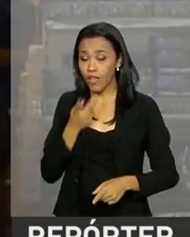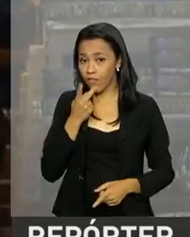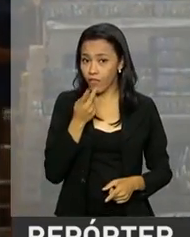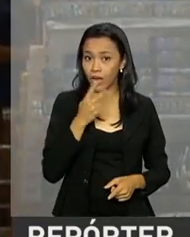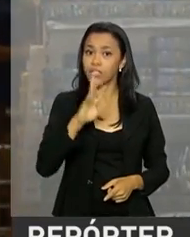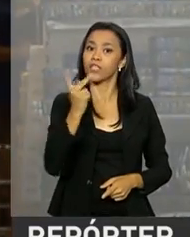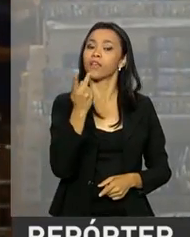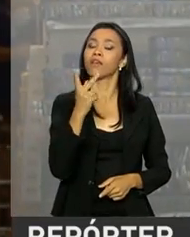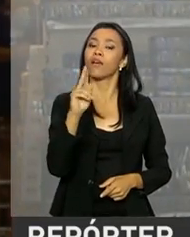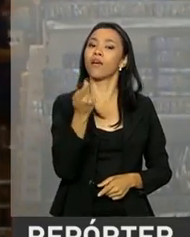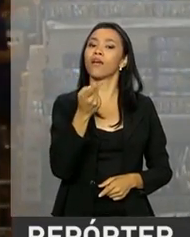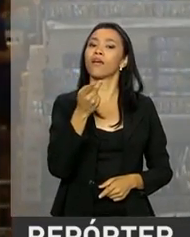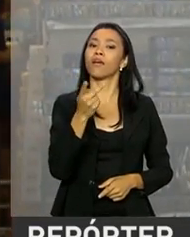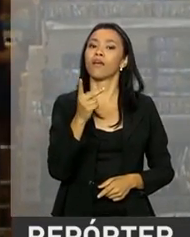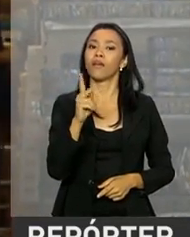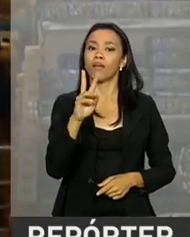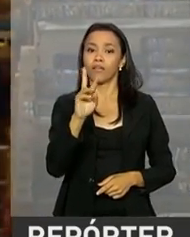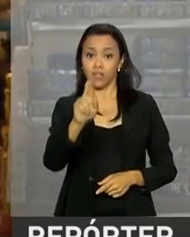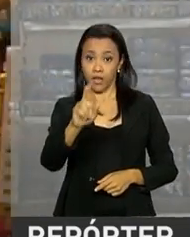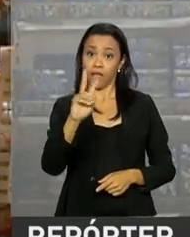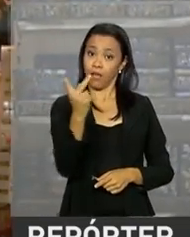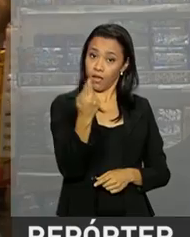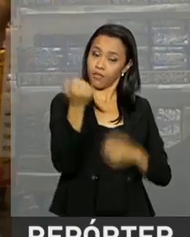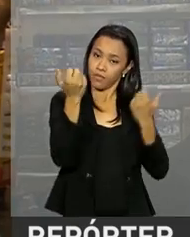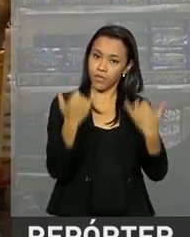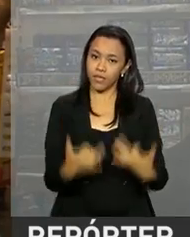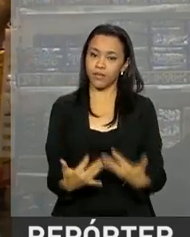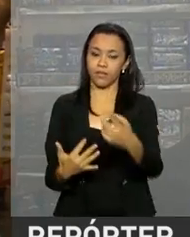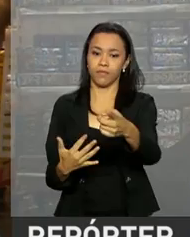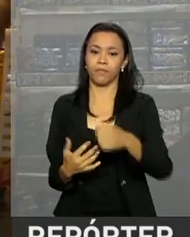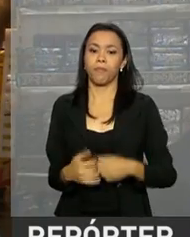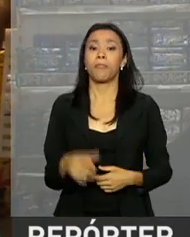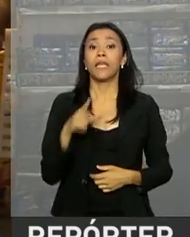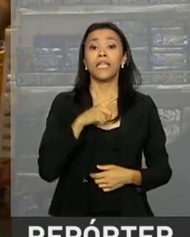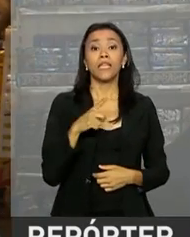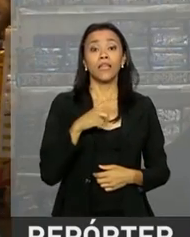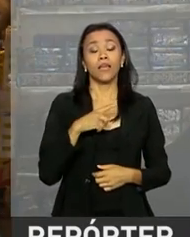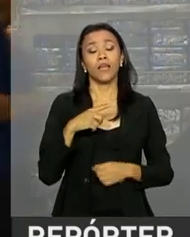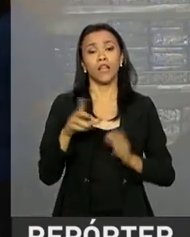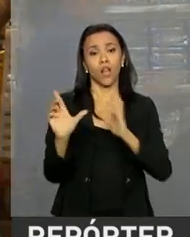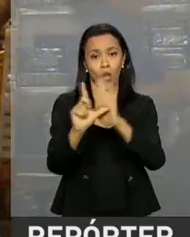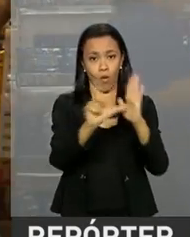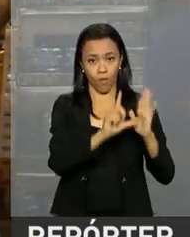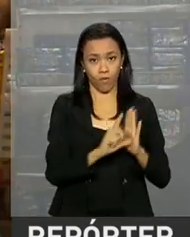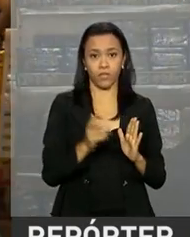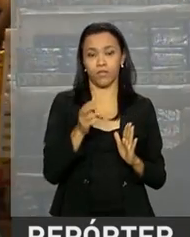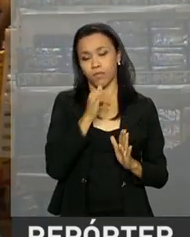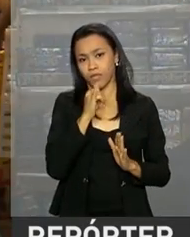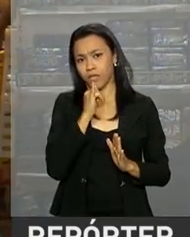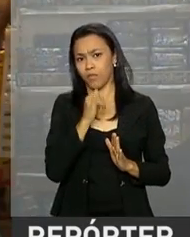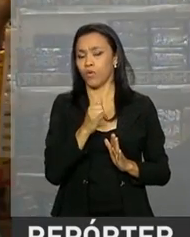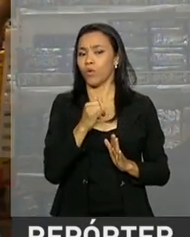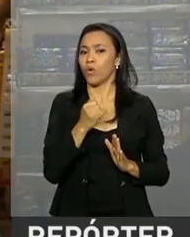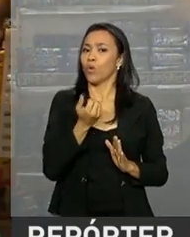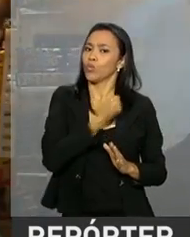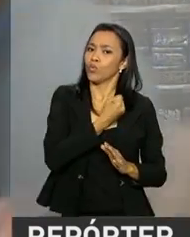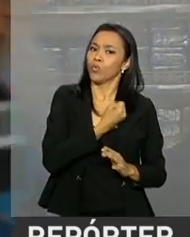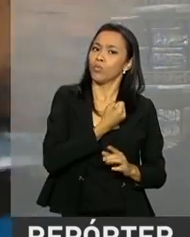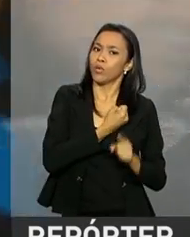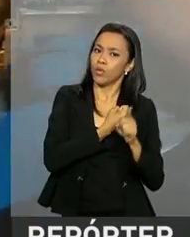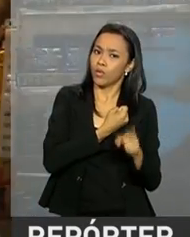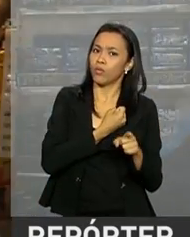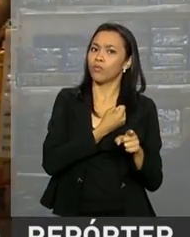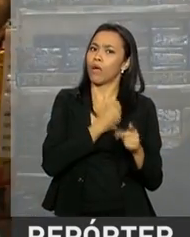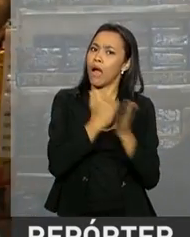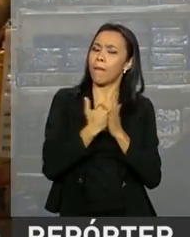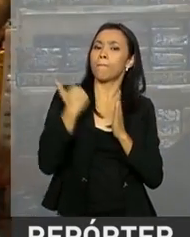é importante dar mais visibilidade a este público. Tem lojas que a gente tem, por exemplo, o número X de cota e a gente consegue colocar até um